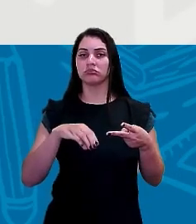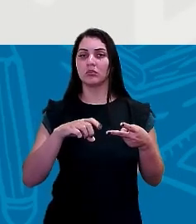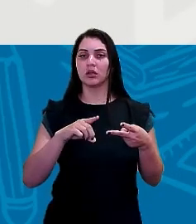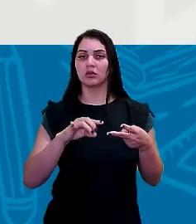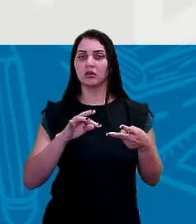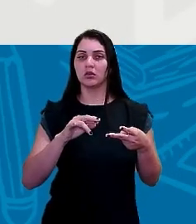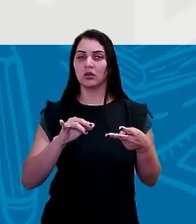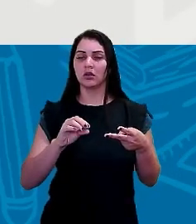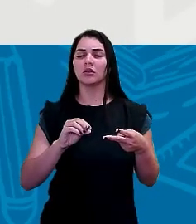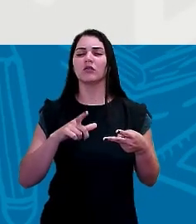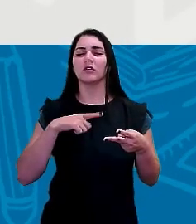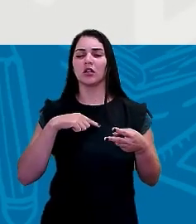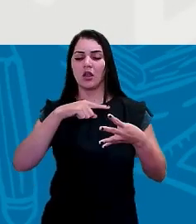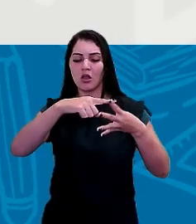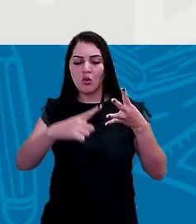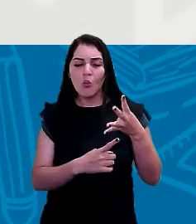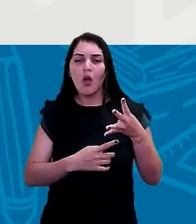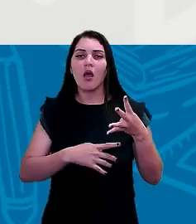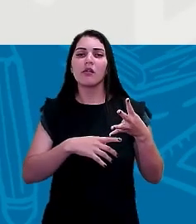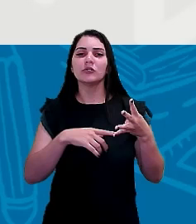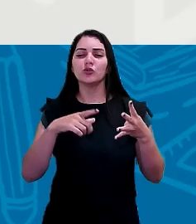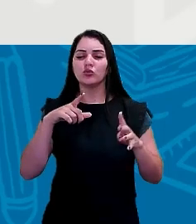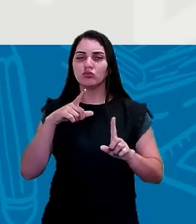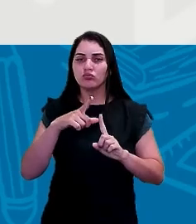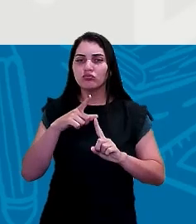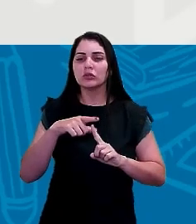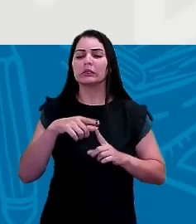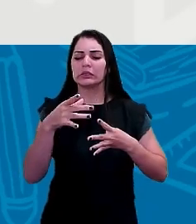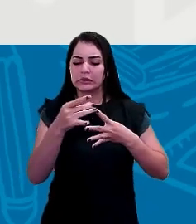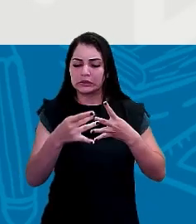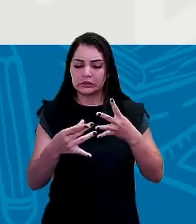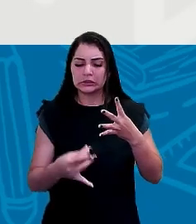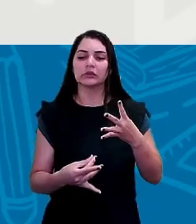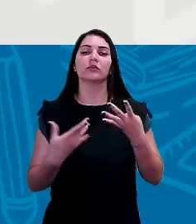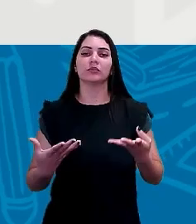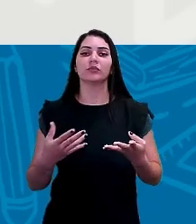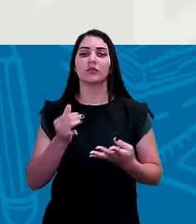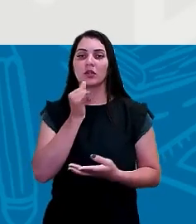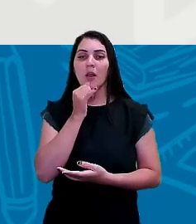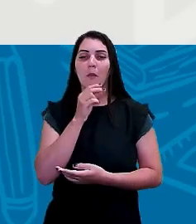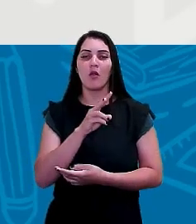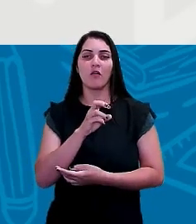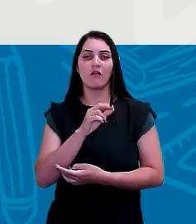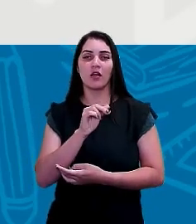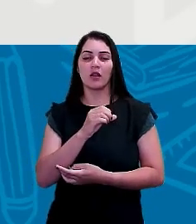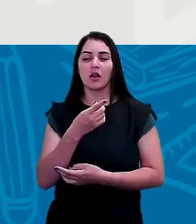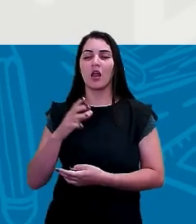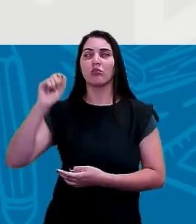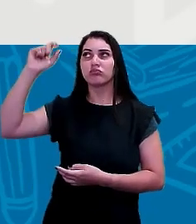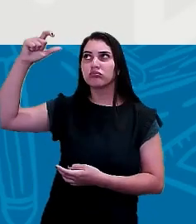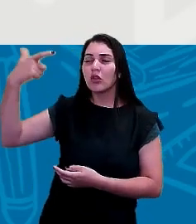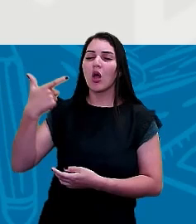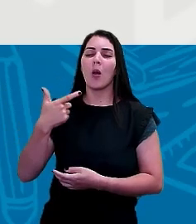4 estações um pouco mais bem definidas, né? Então, os verões, né, também são mais amenos.